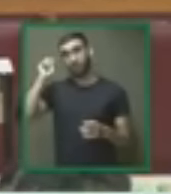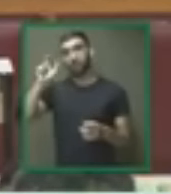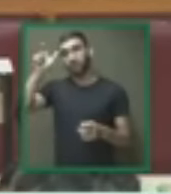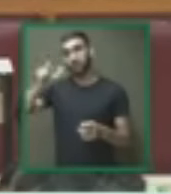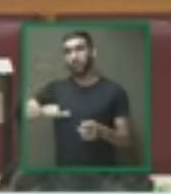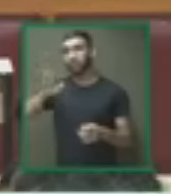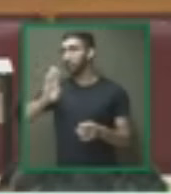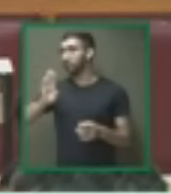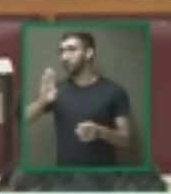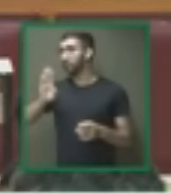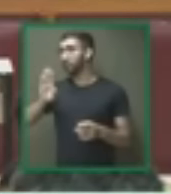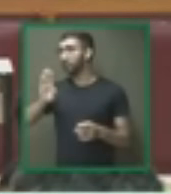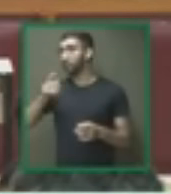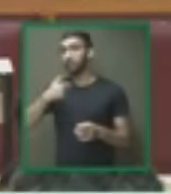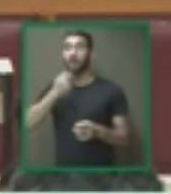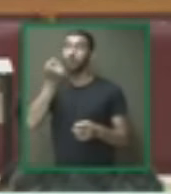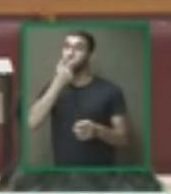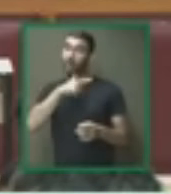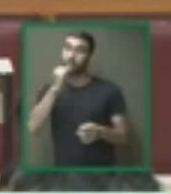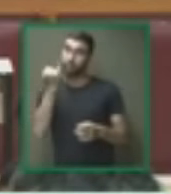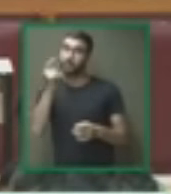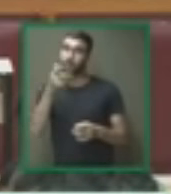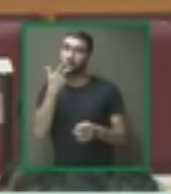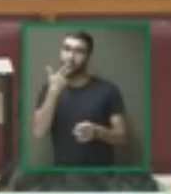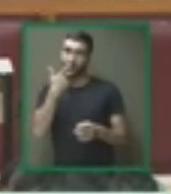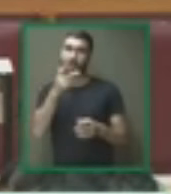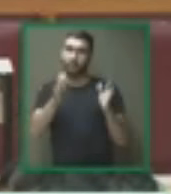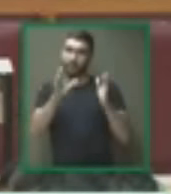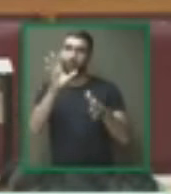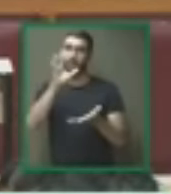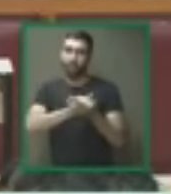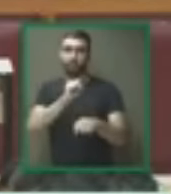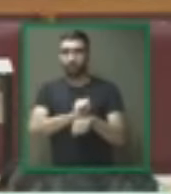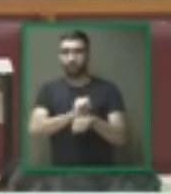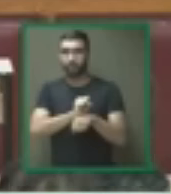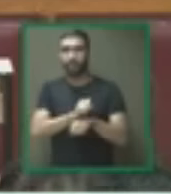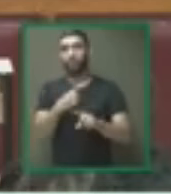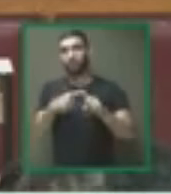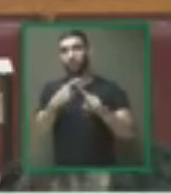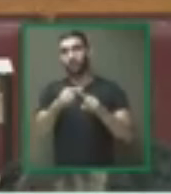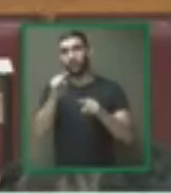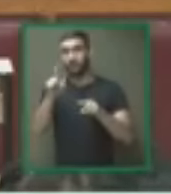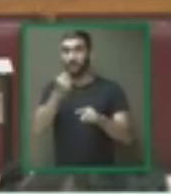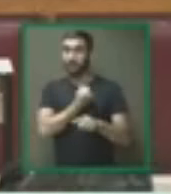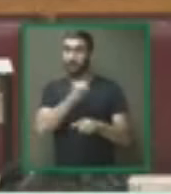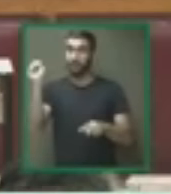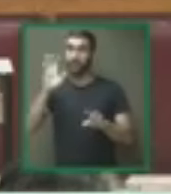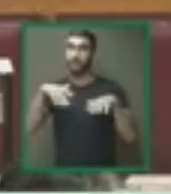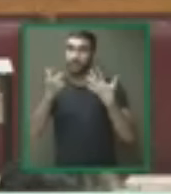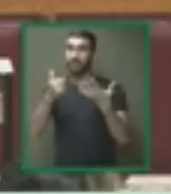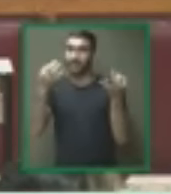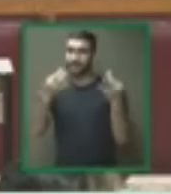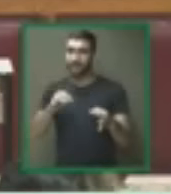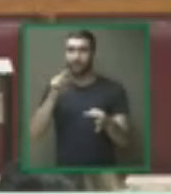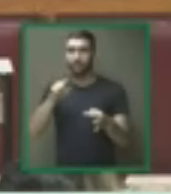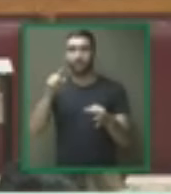Bruno... Eu acho importante o senhor falar isso durante a gravação, tá? Sim, senhora. Porque o senhor está se defendendo, é importante que isso